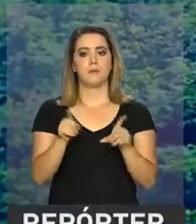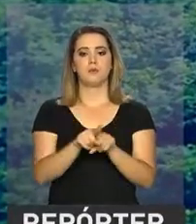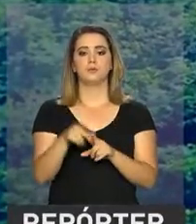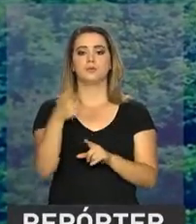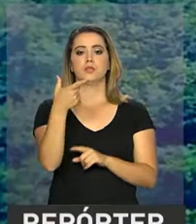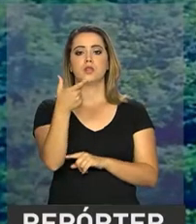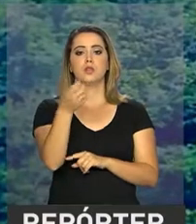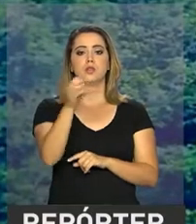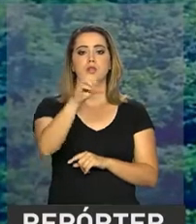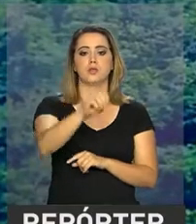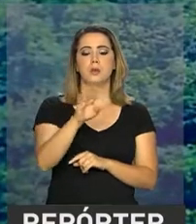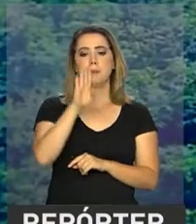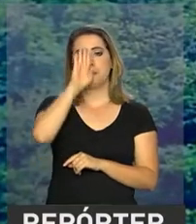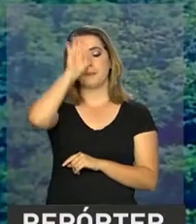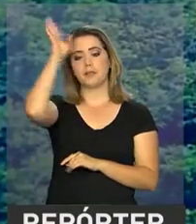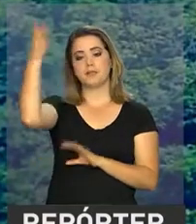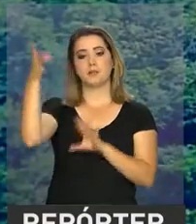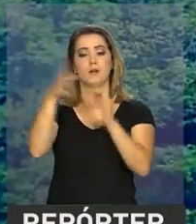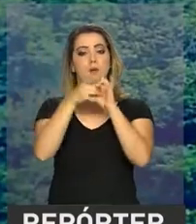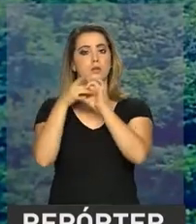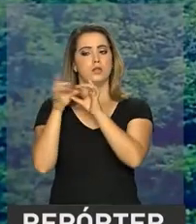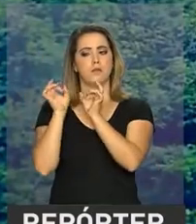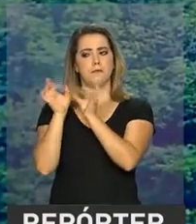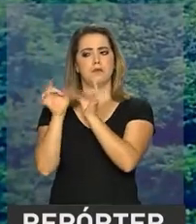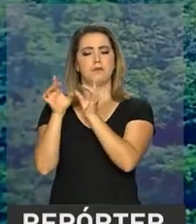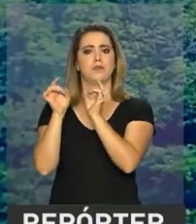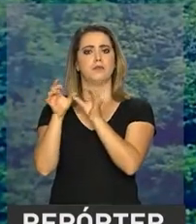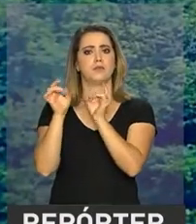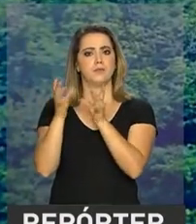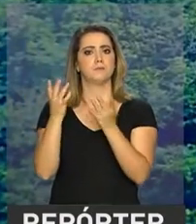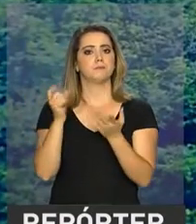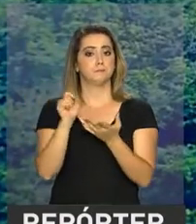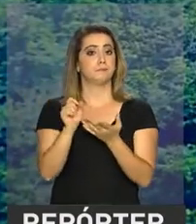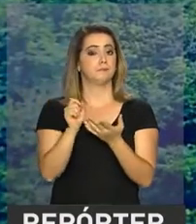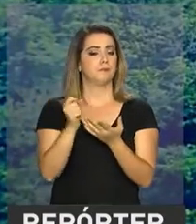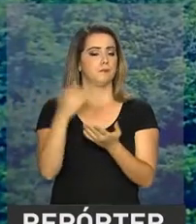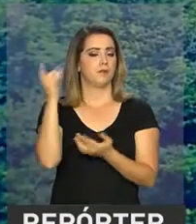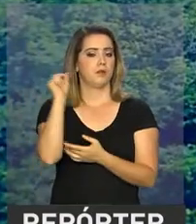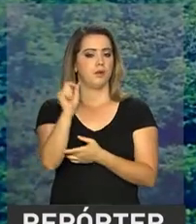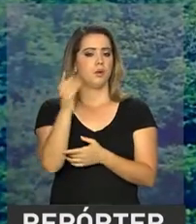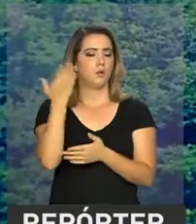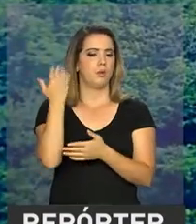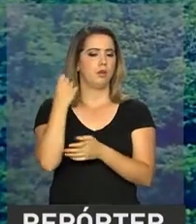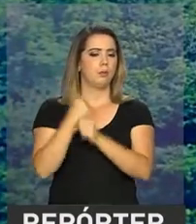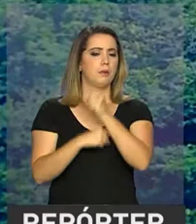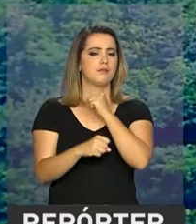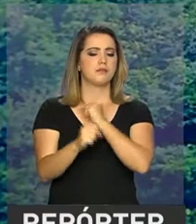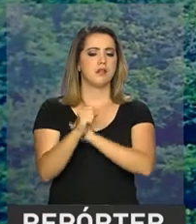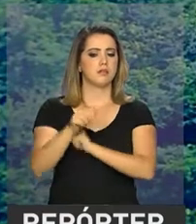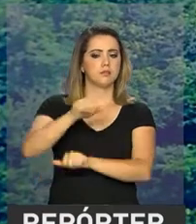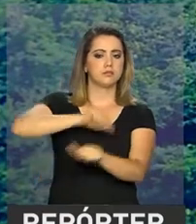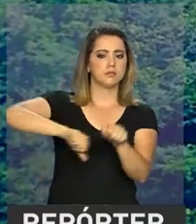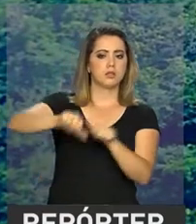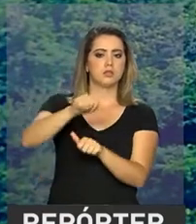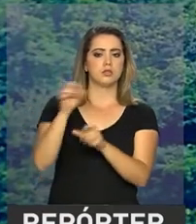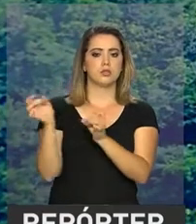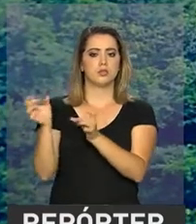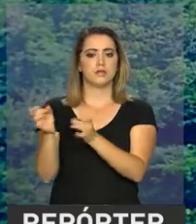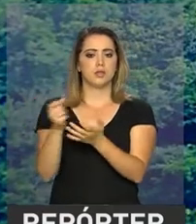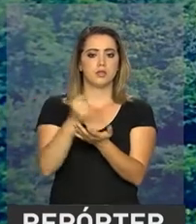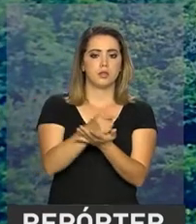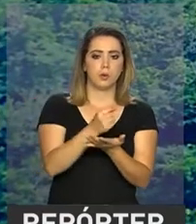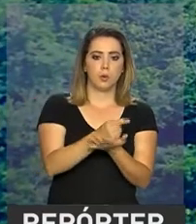a china se tornou o principal parceiro comercial do brasil no ano passado as trocas comerciais entre os países foram de mais de